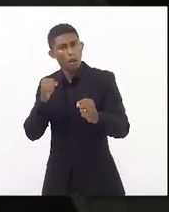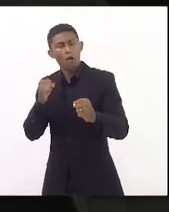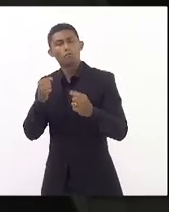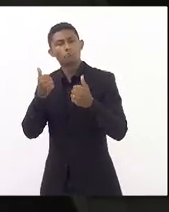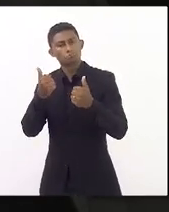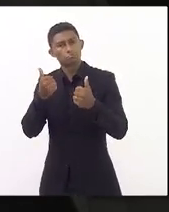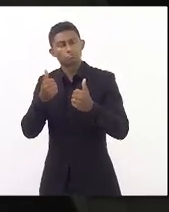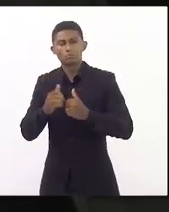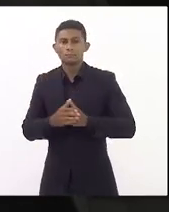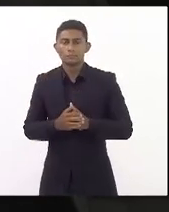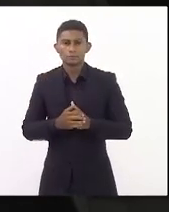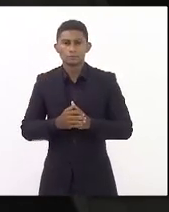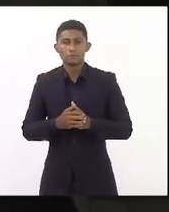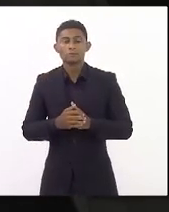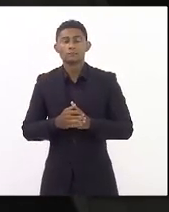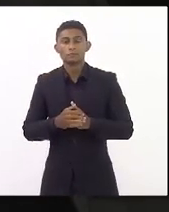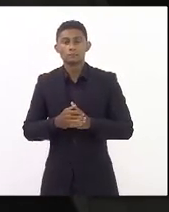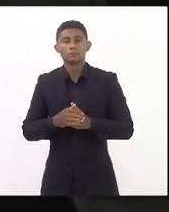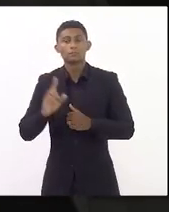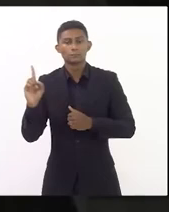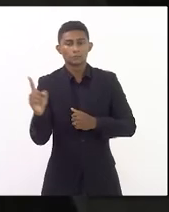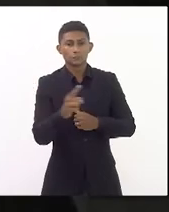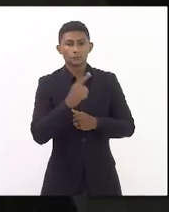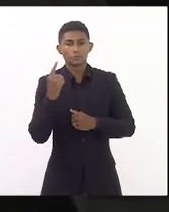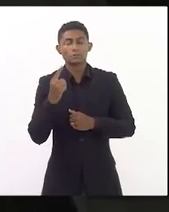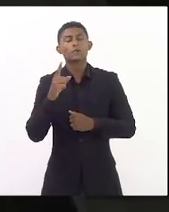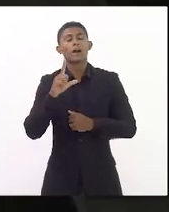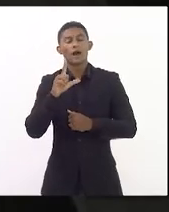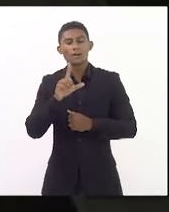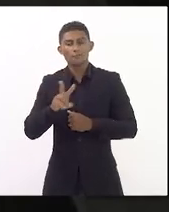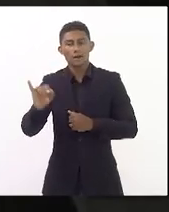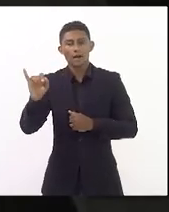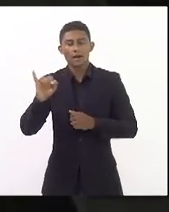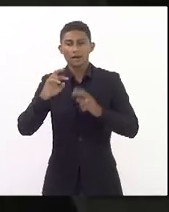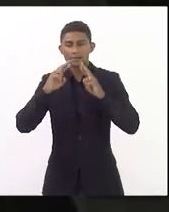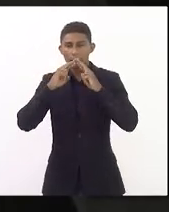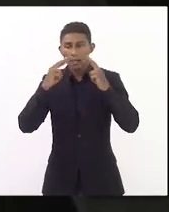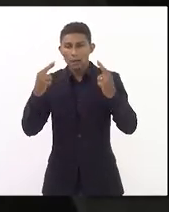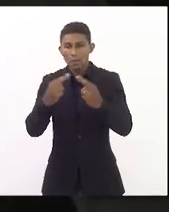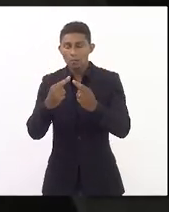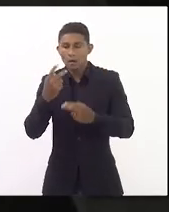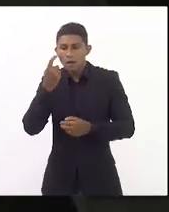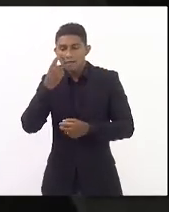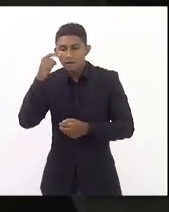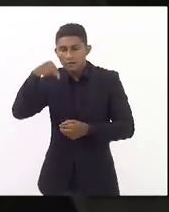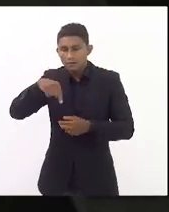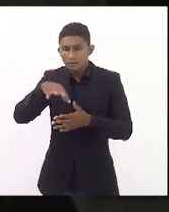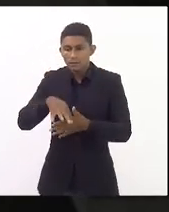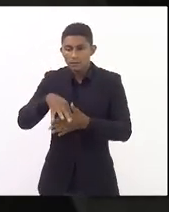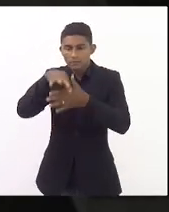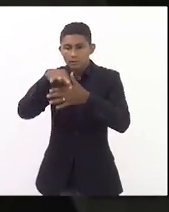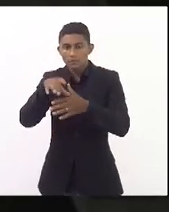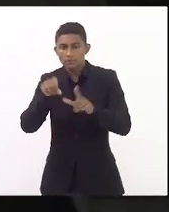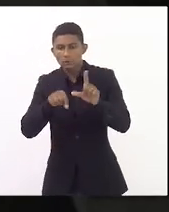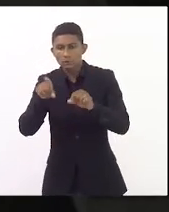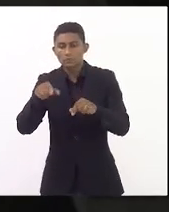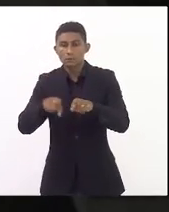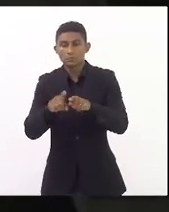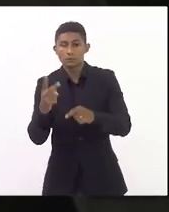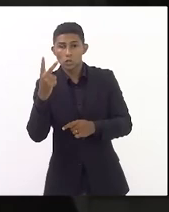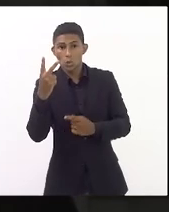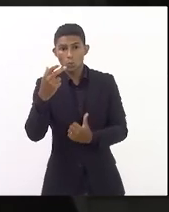E faremos reuniões da bancada para a escolha de líderes, de 2